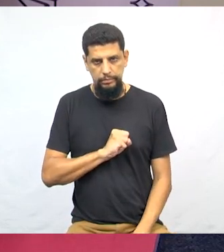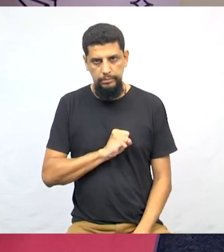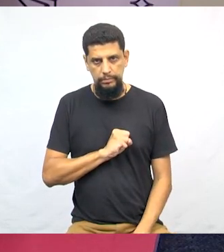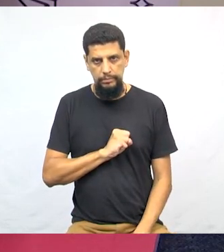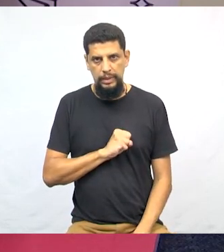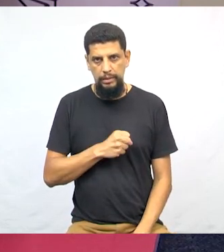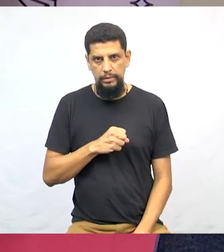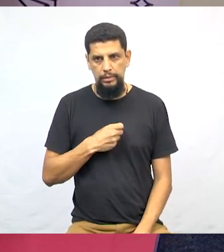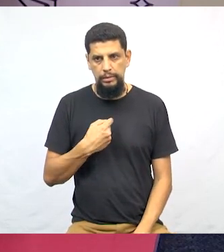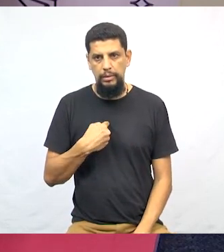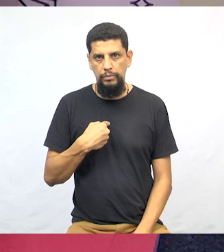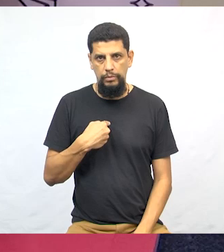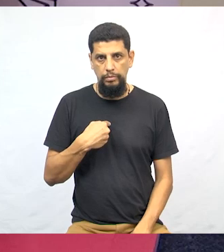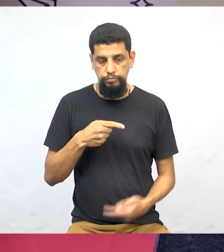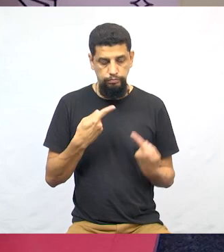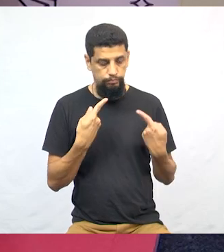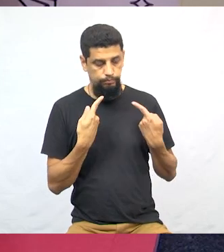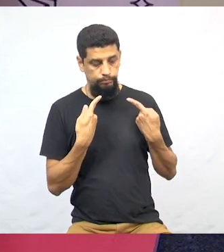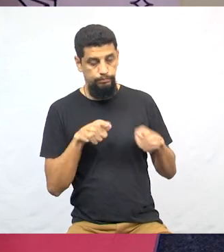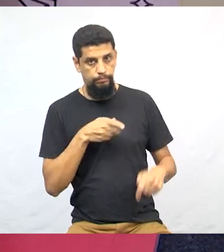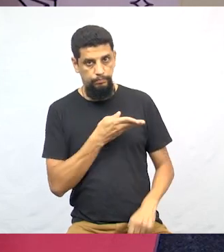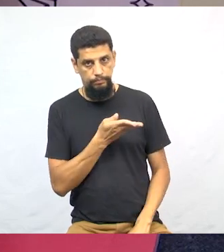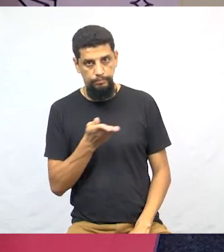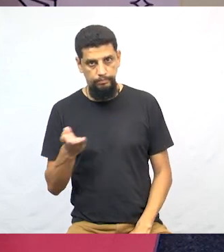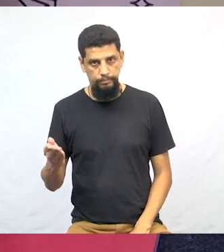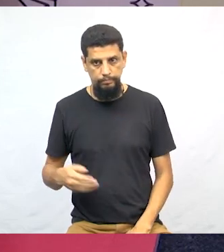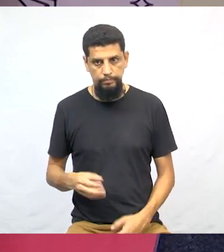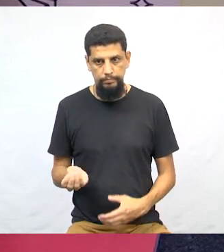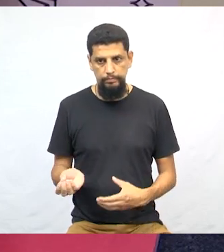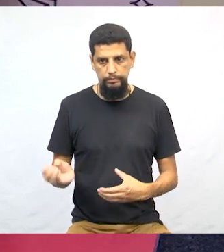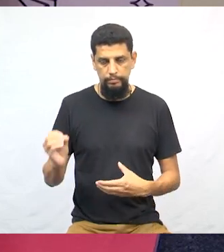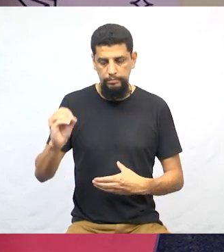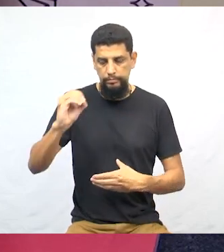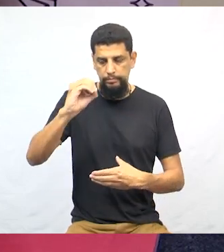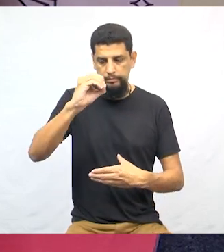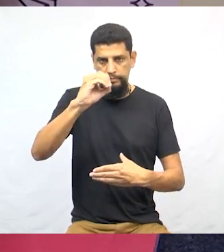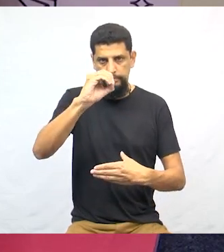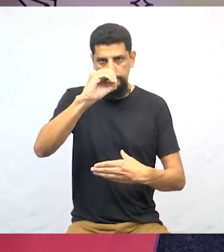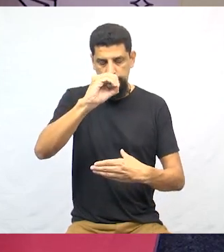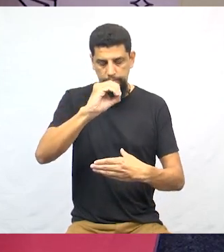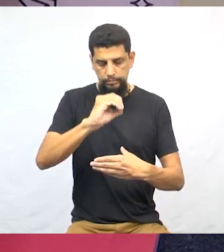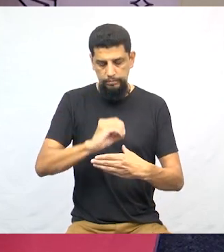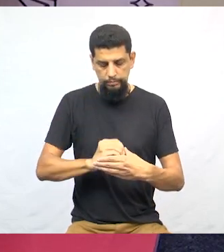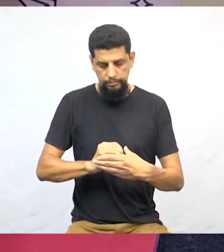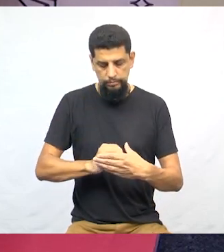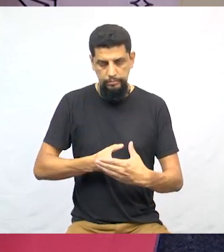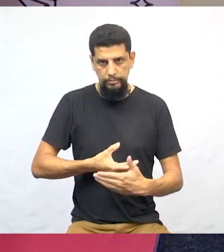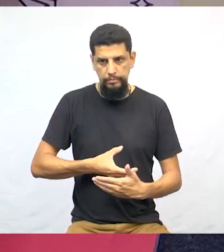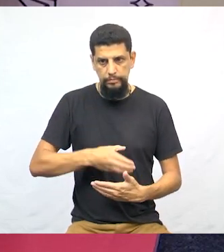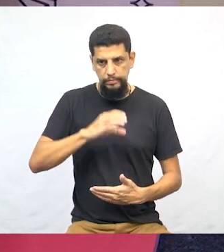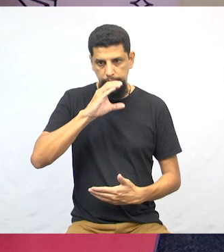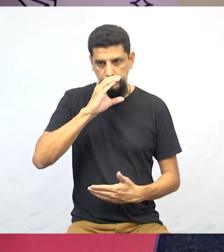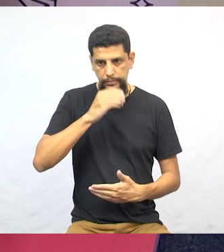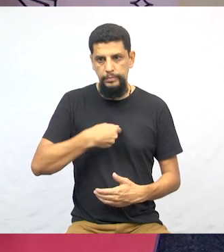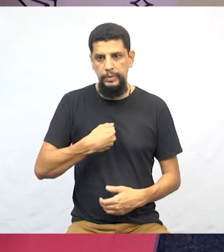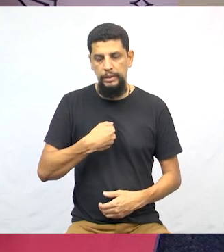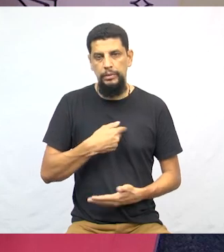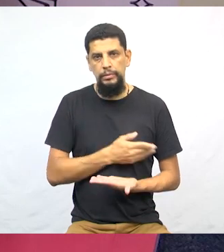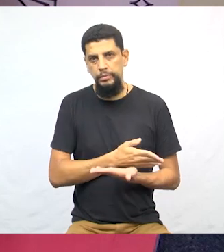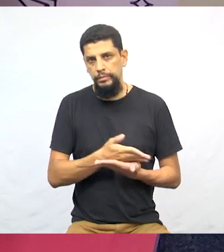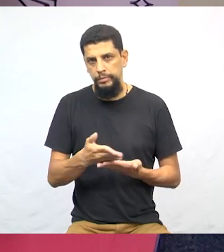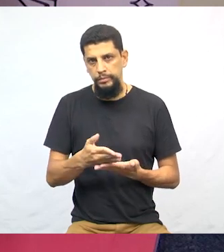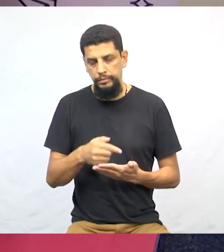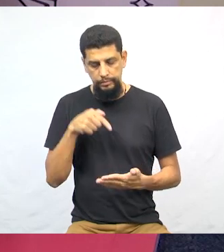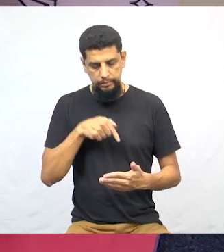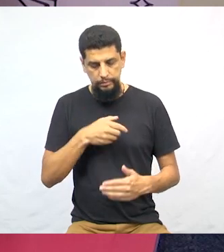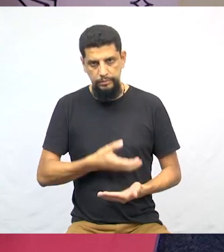aí e vou te dar esse desafio para colocar as bolinhas dentro do potinho. Tá, então eu vou